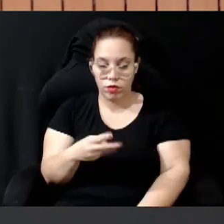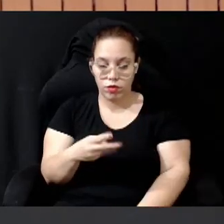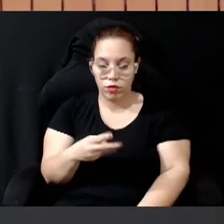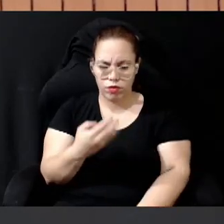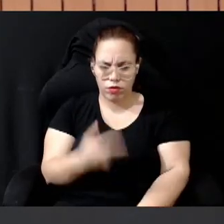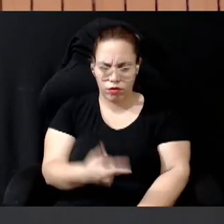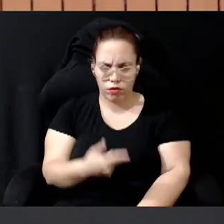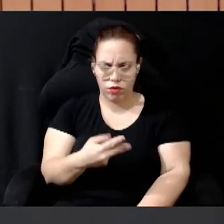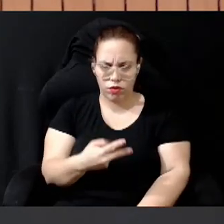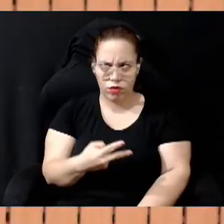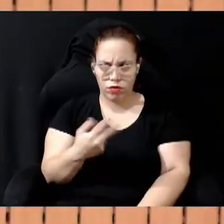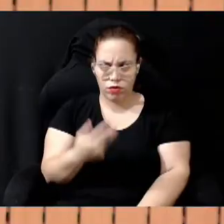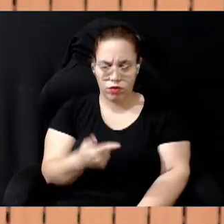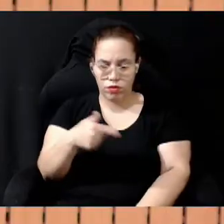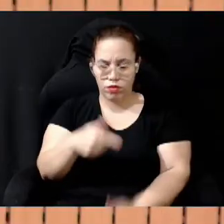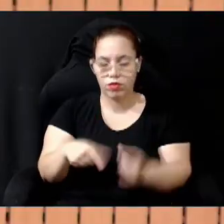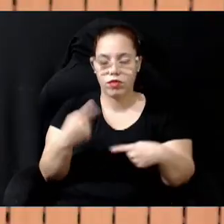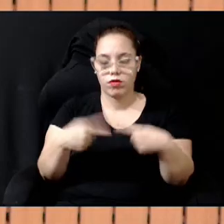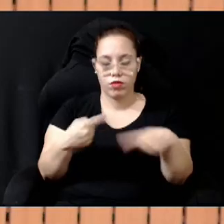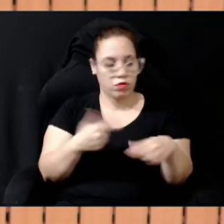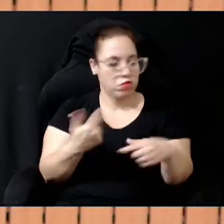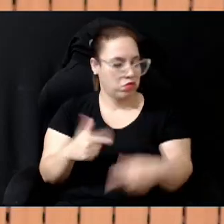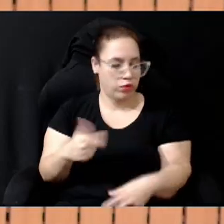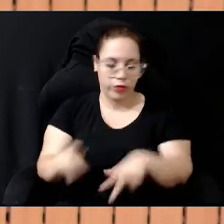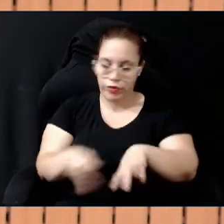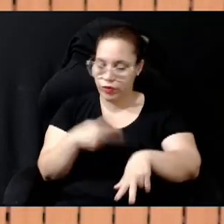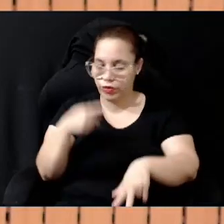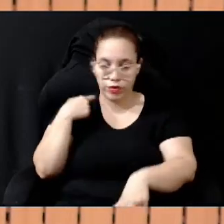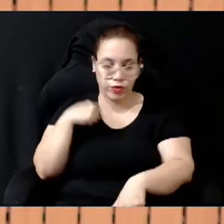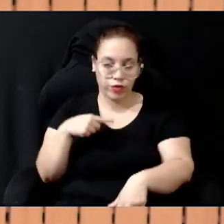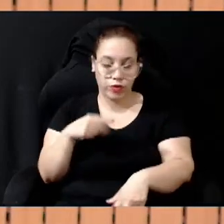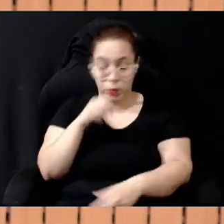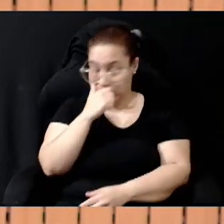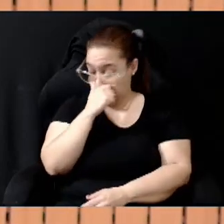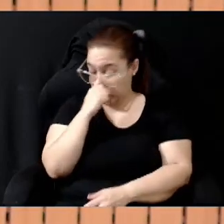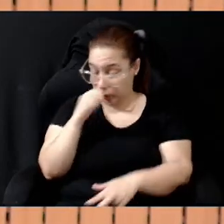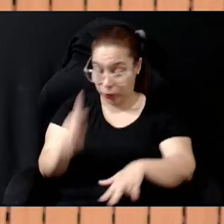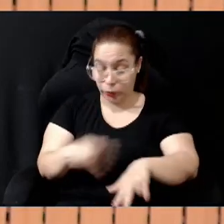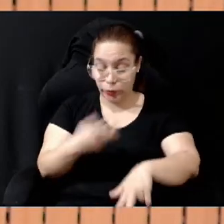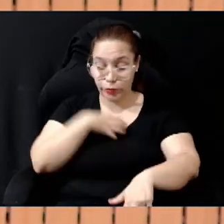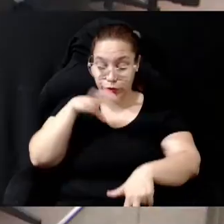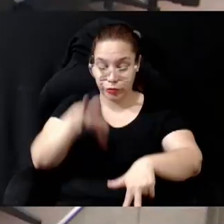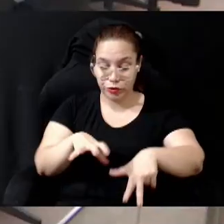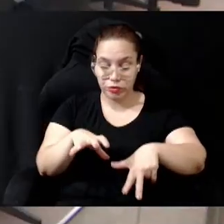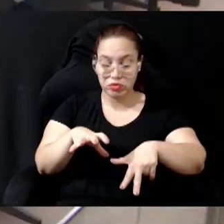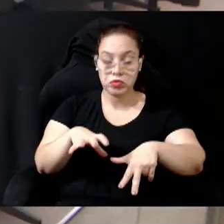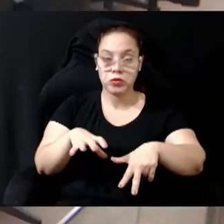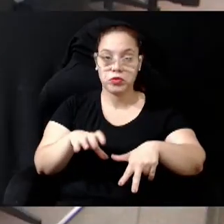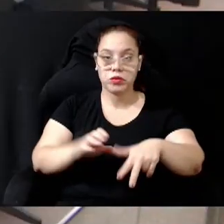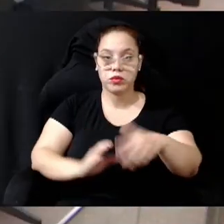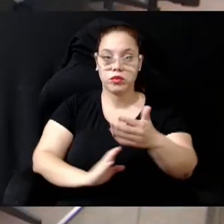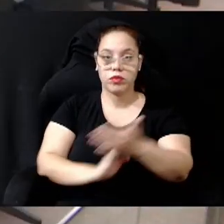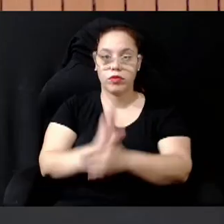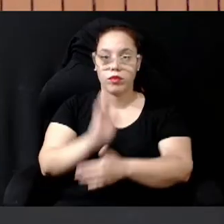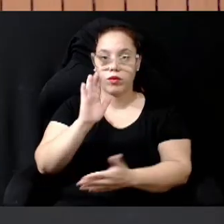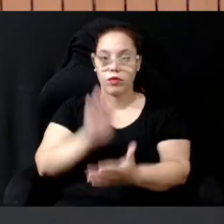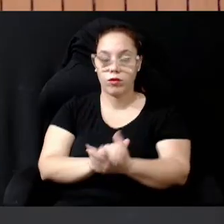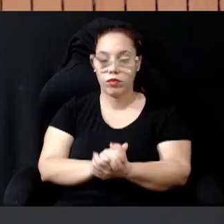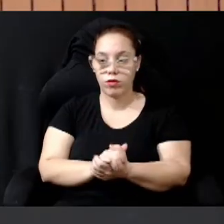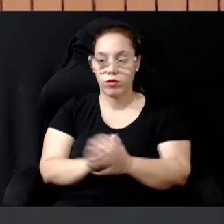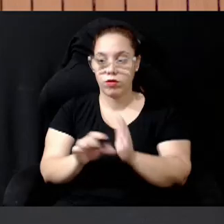242127. Em discussão, não havendo vereador a discutir, em votação. Vereadores favoráveis permaneçam como estão. Aprovado. Requerimento de